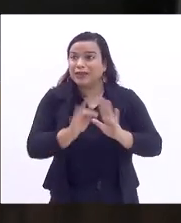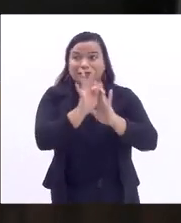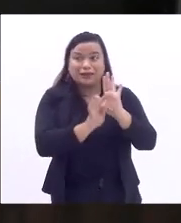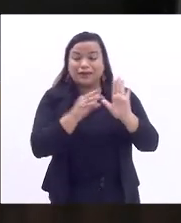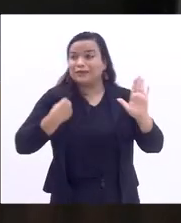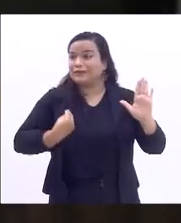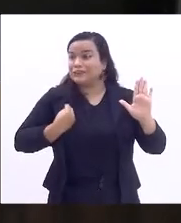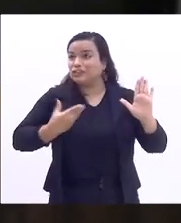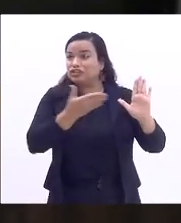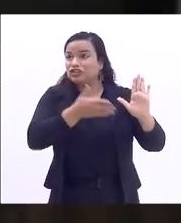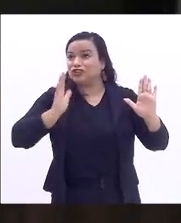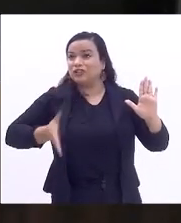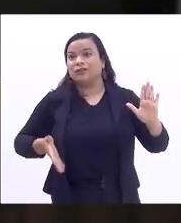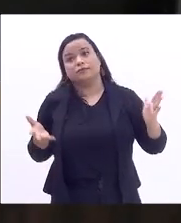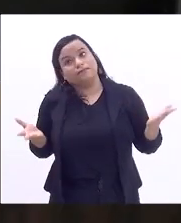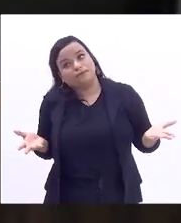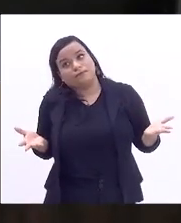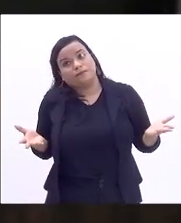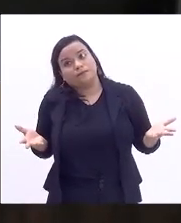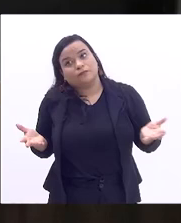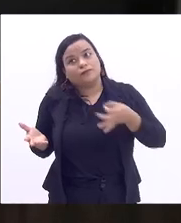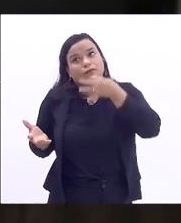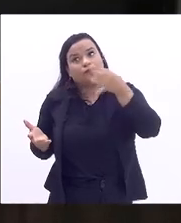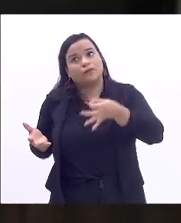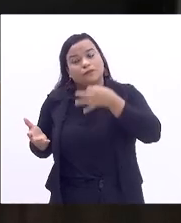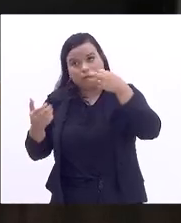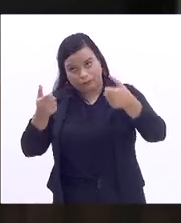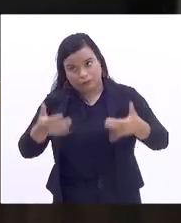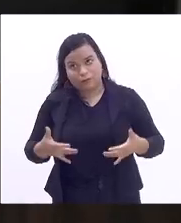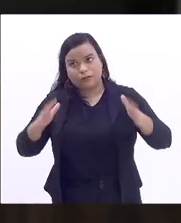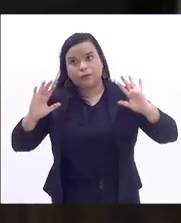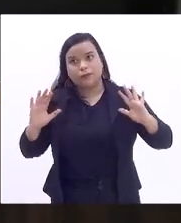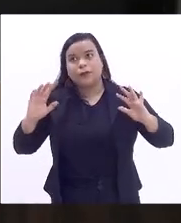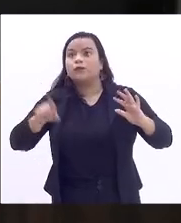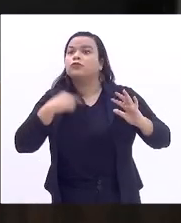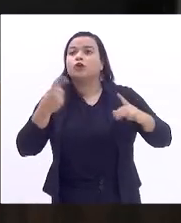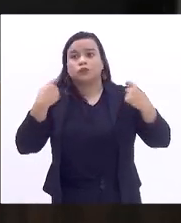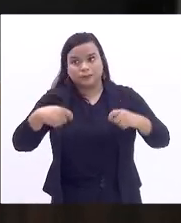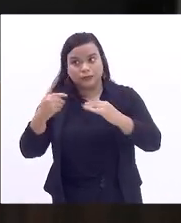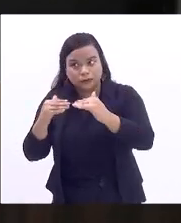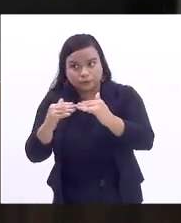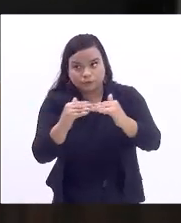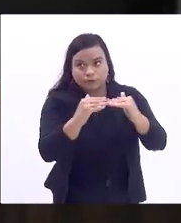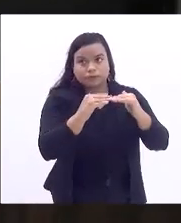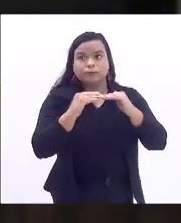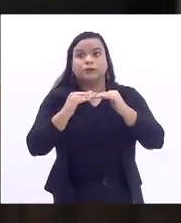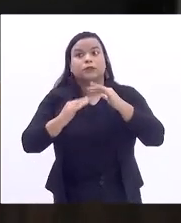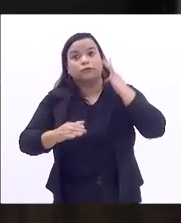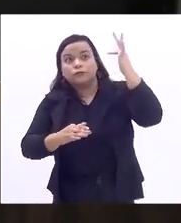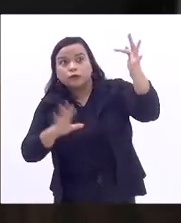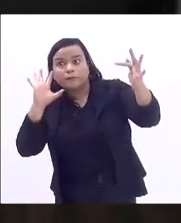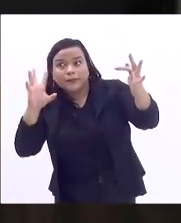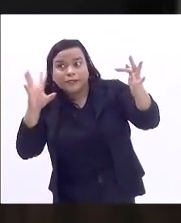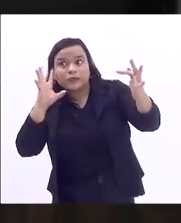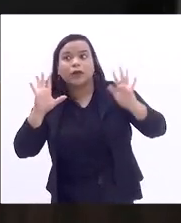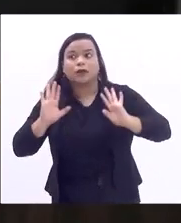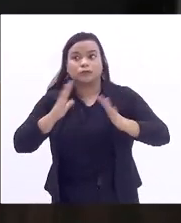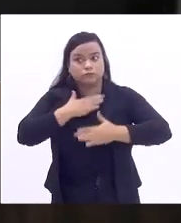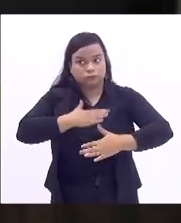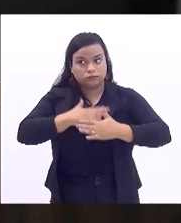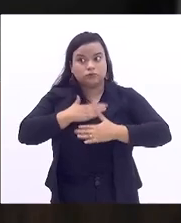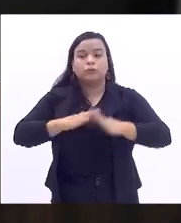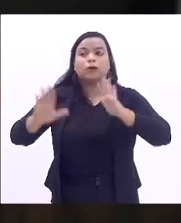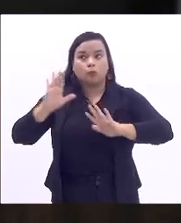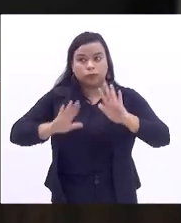texto é só a essa aqui a gente precisa cuidar do futuro simples então